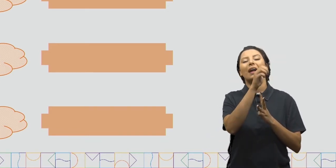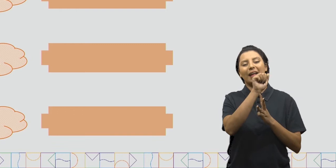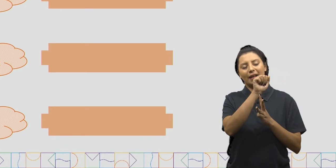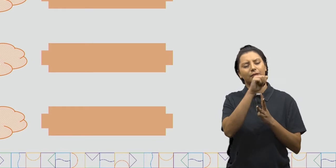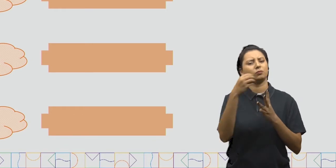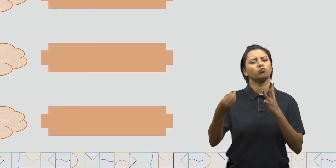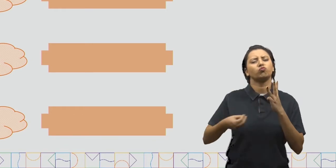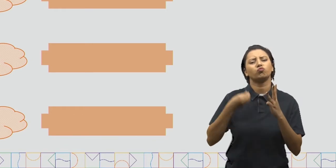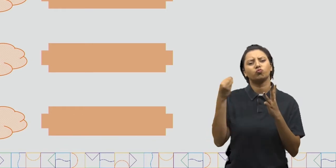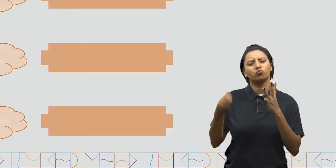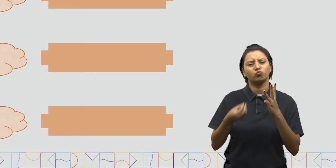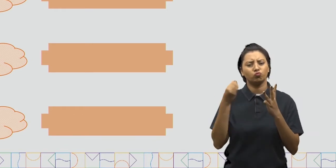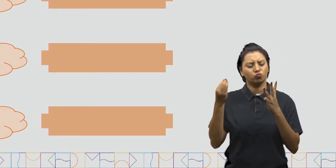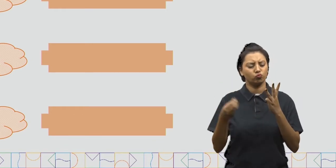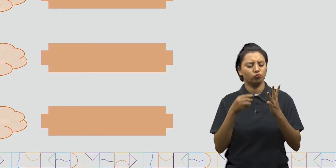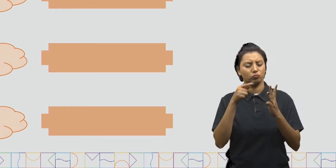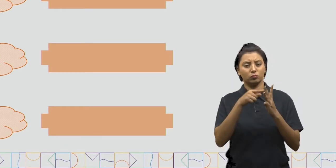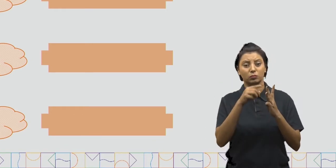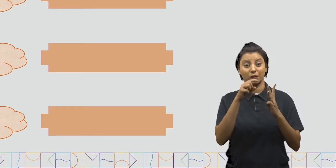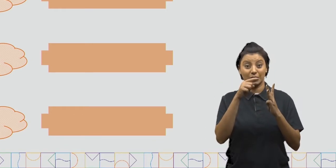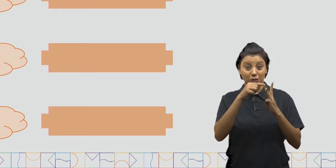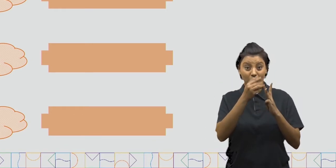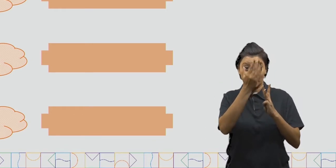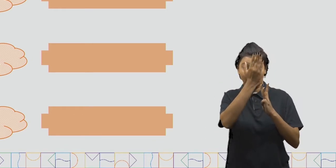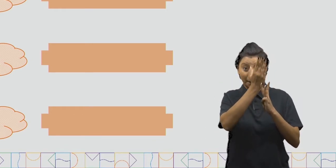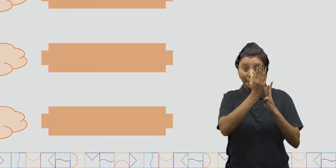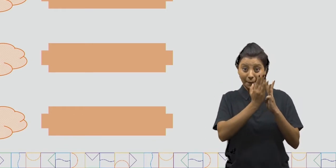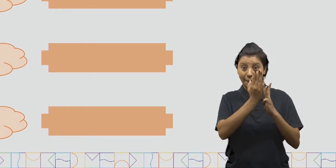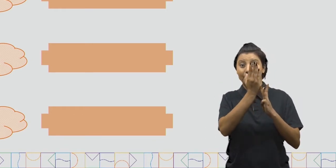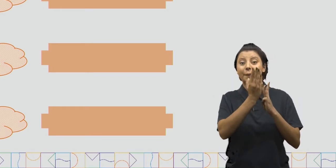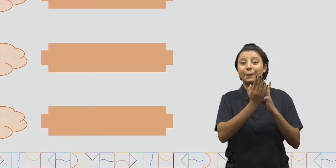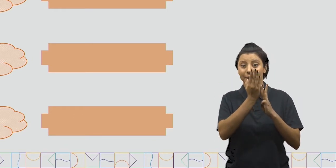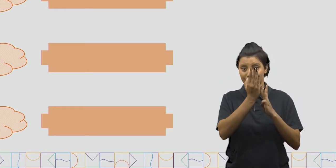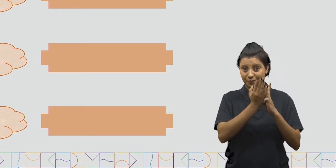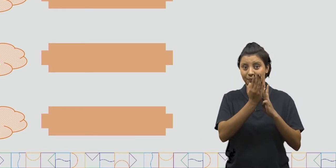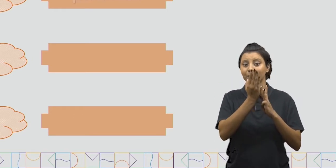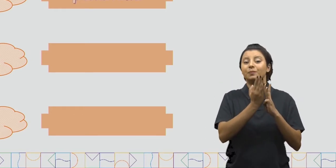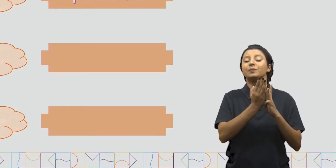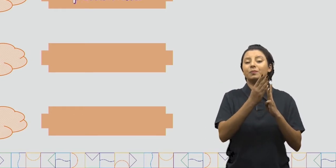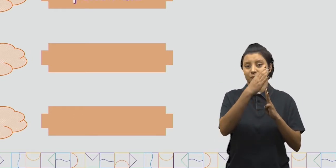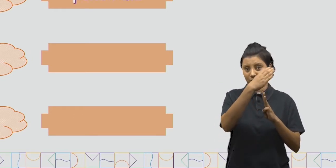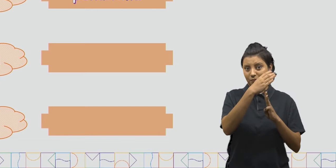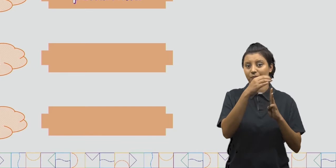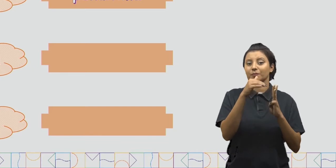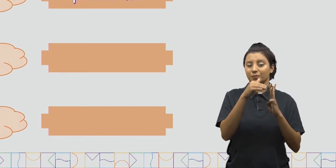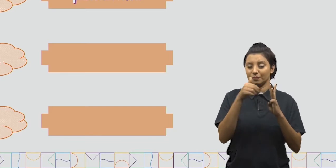última sílaba, xor será a penúltima. Isso